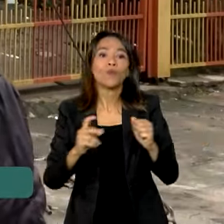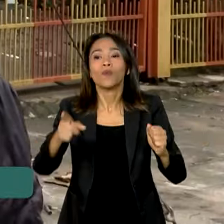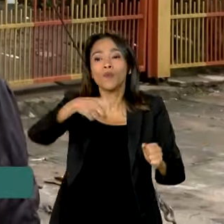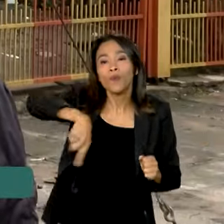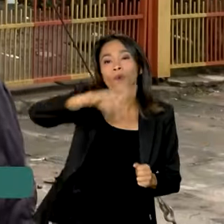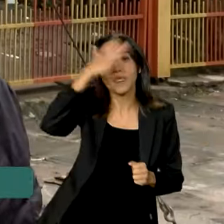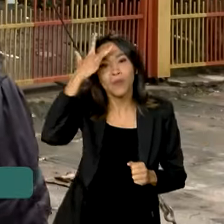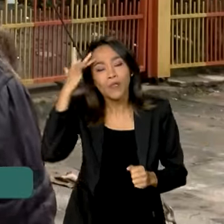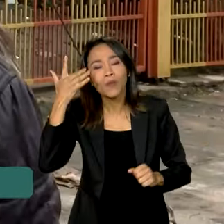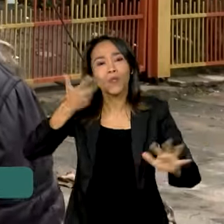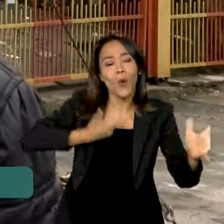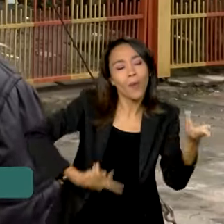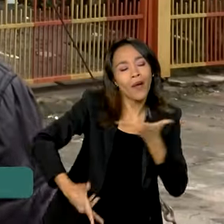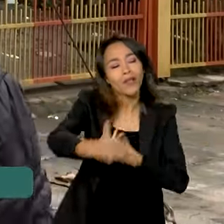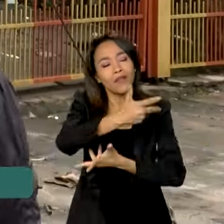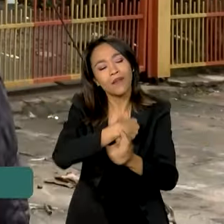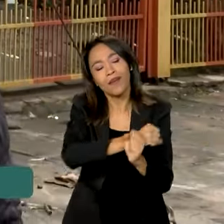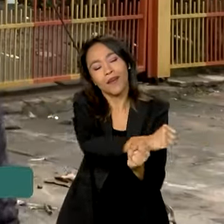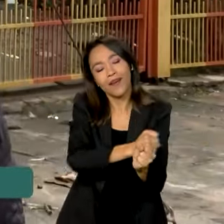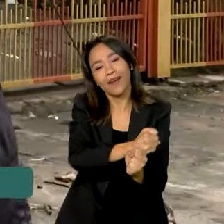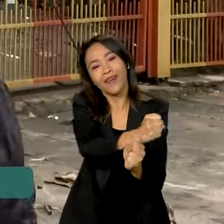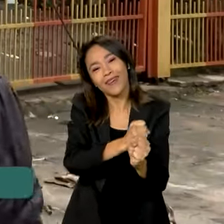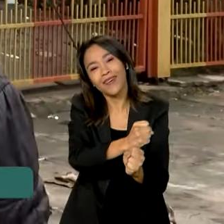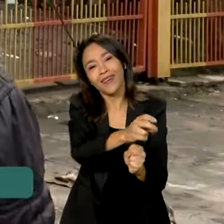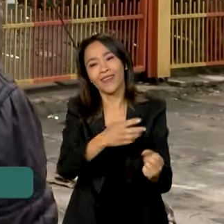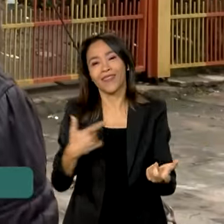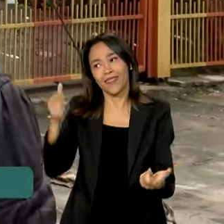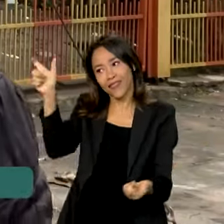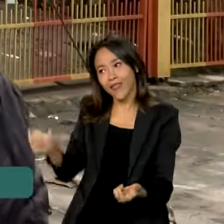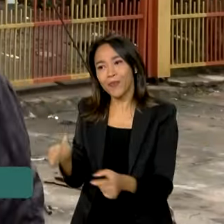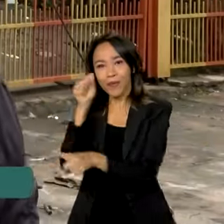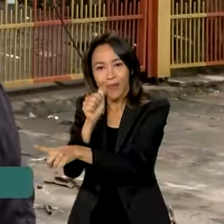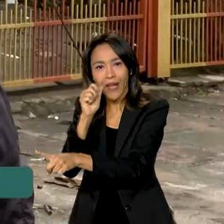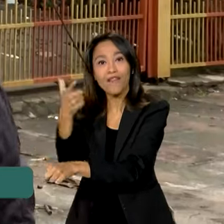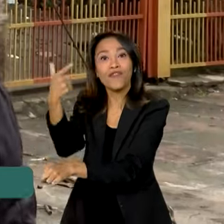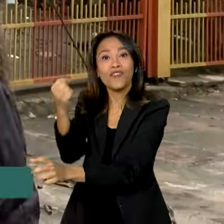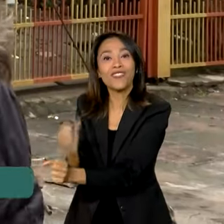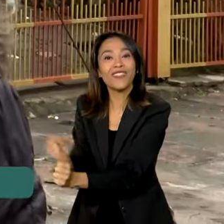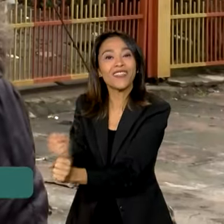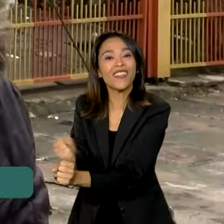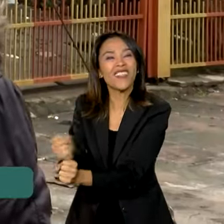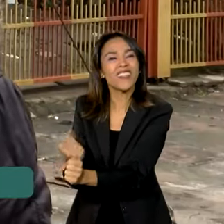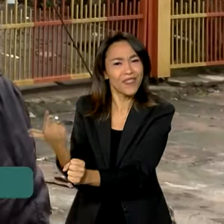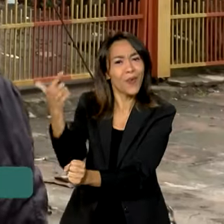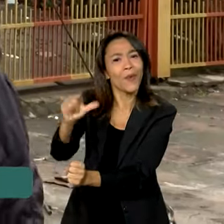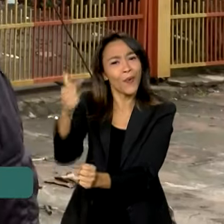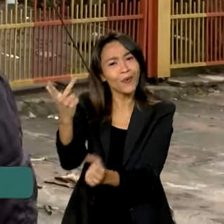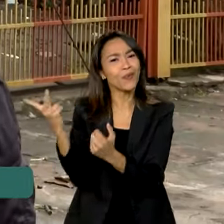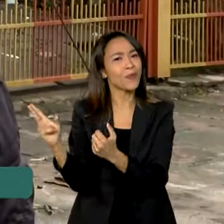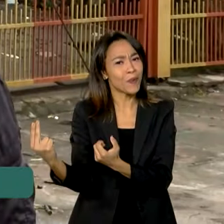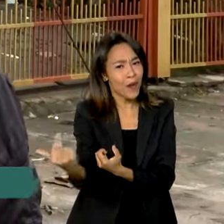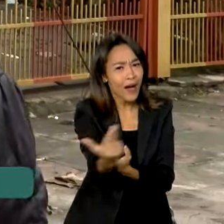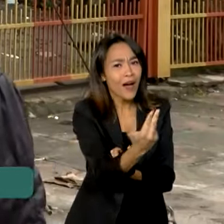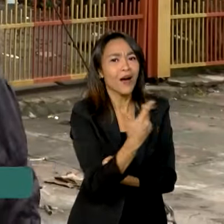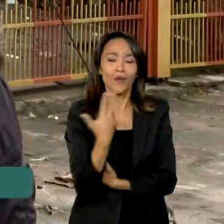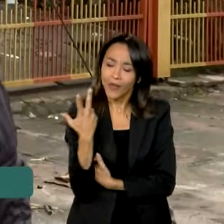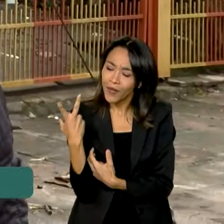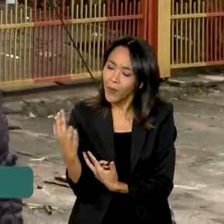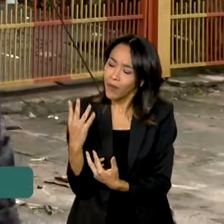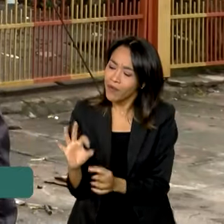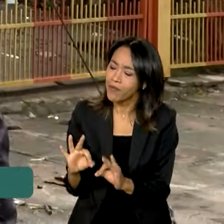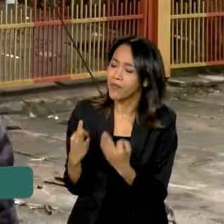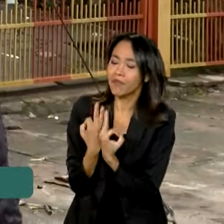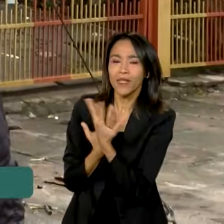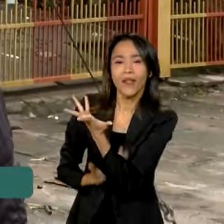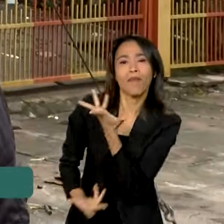gente compartilha tanto tempo. Eu tenho a Neia, trabalha comigo há 20 anos, a maioria trabalha bastante tempo. Então somos uma família, né?